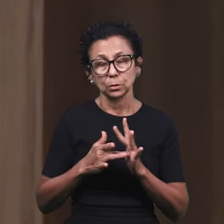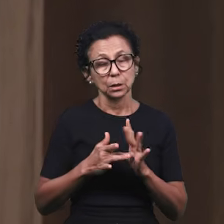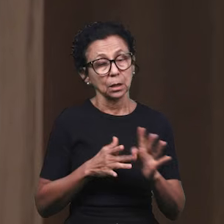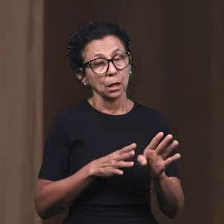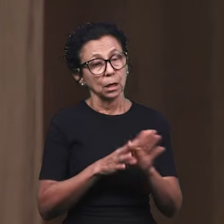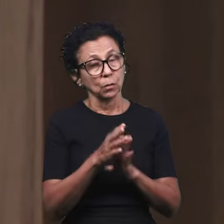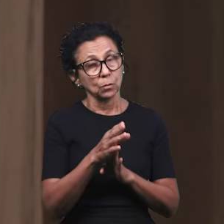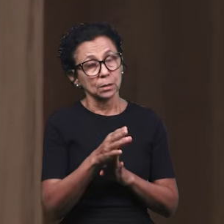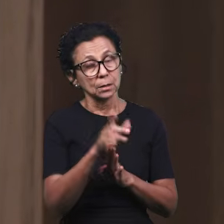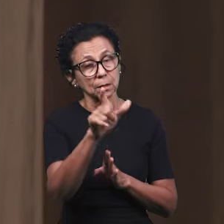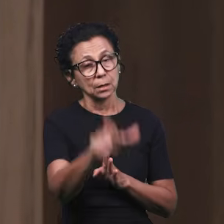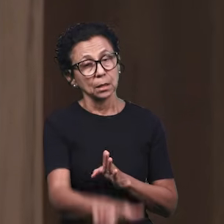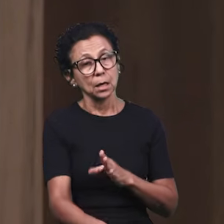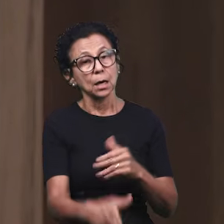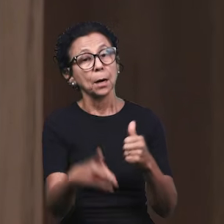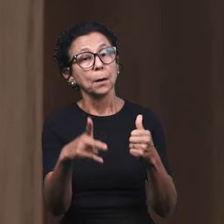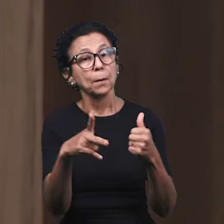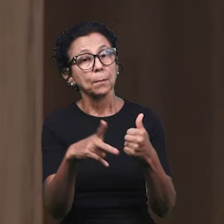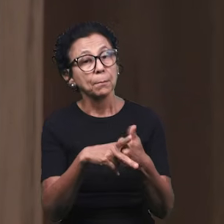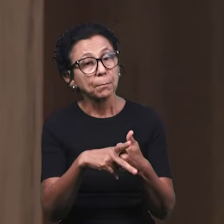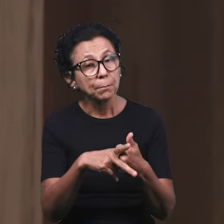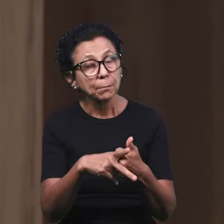orienta a Pedro para